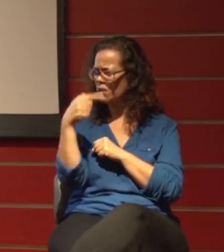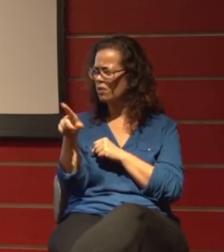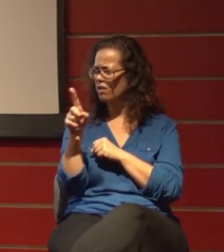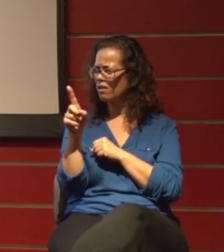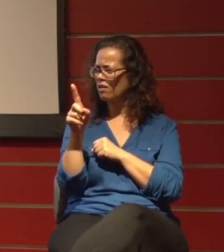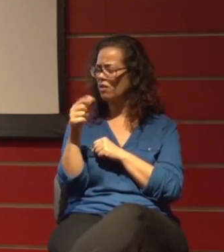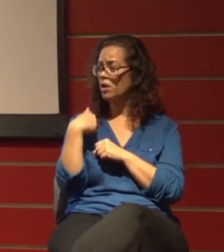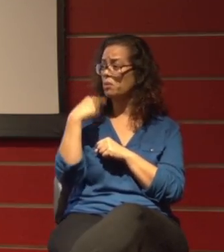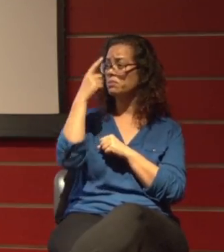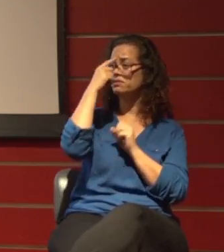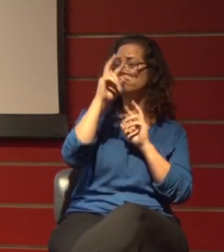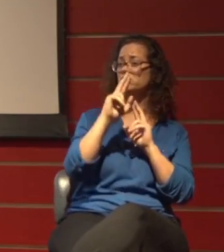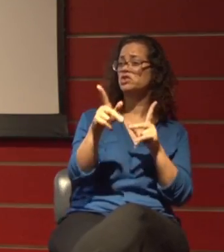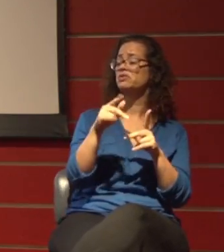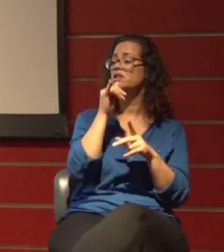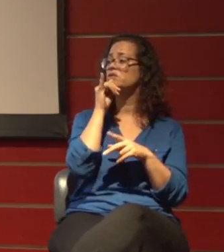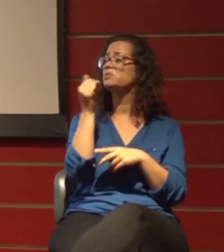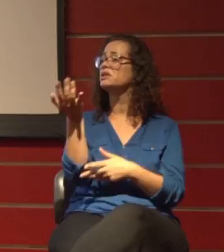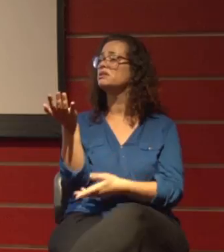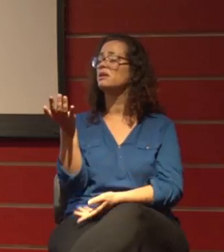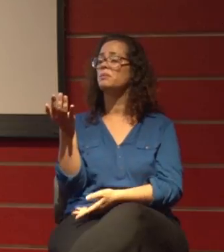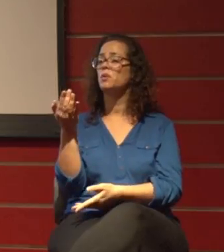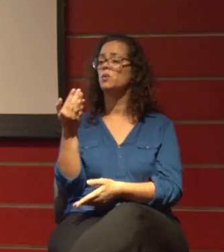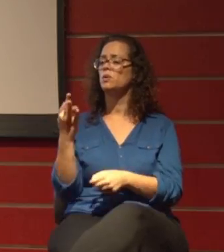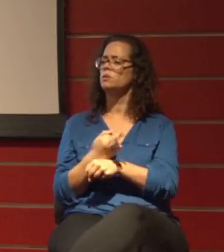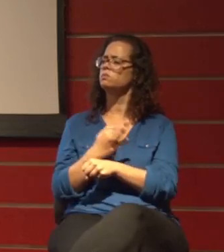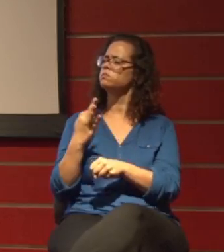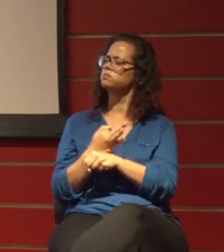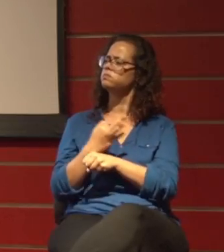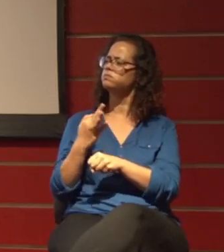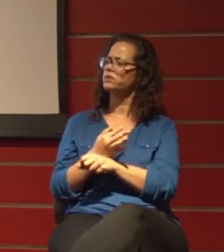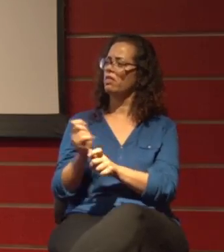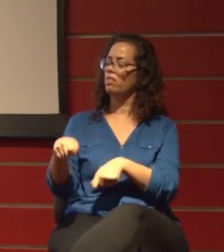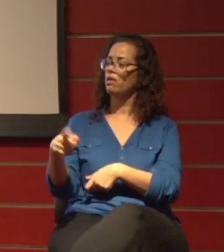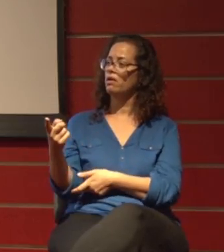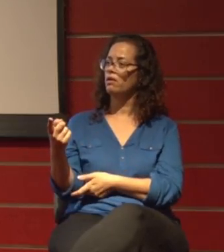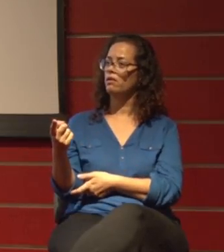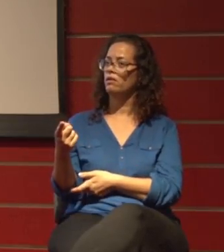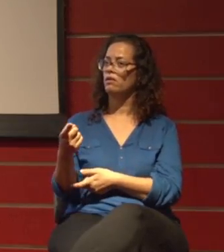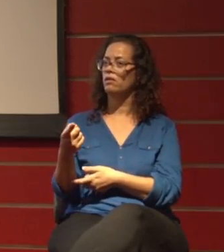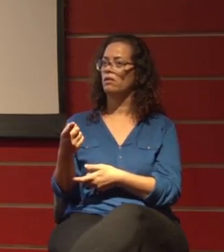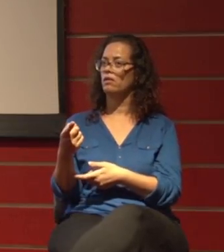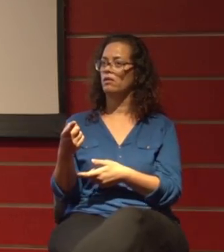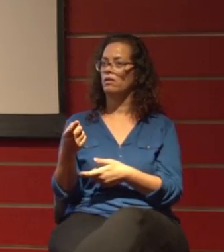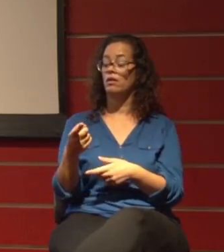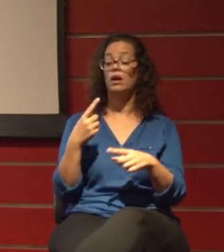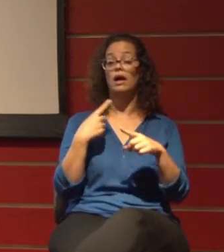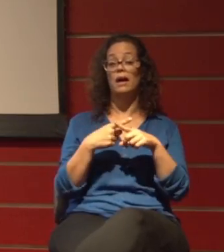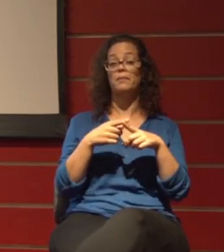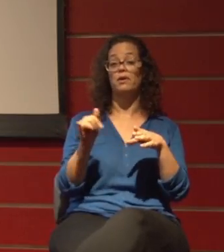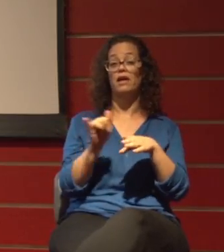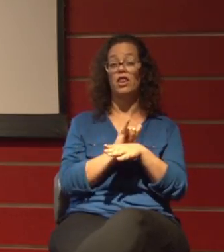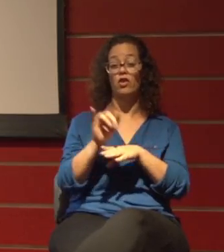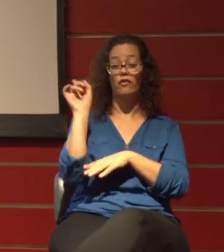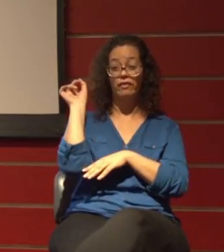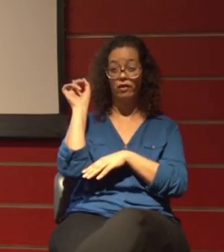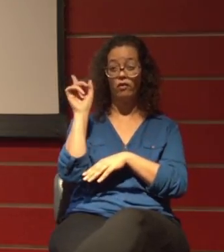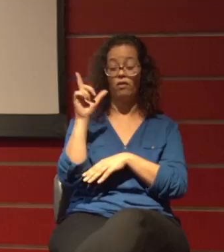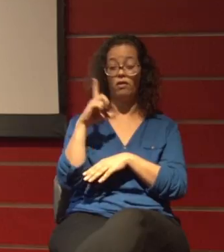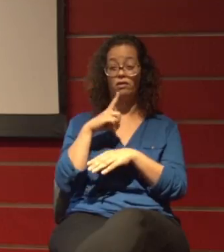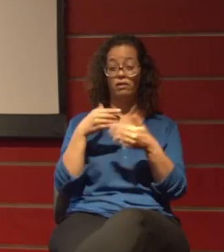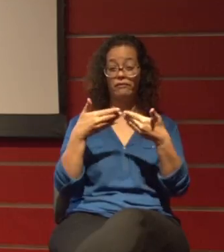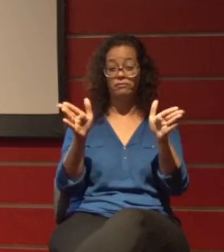eu vi por um por um lado da Resistência pelo menos quando saiu e lá em Nova York a galera tava falando justamente